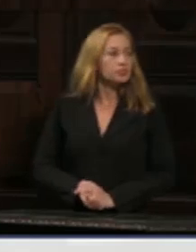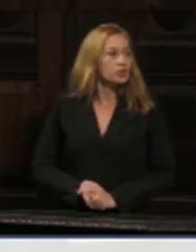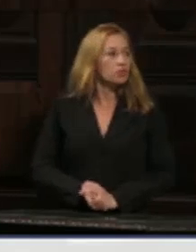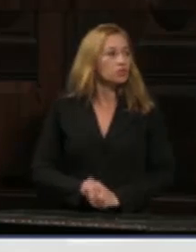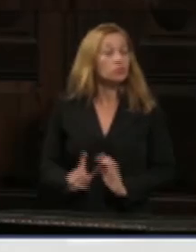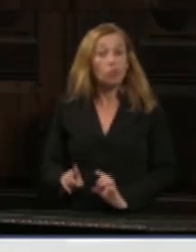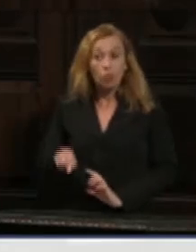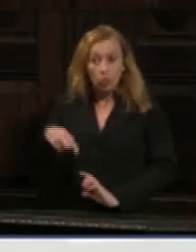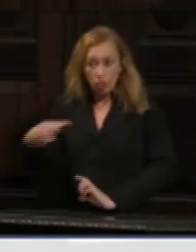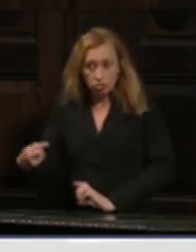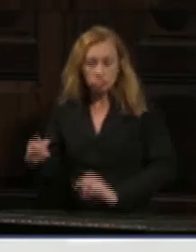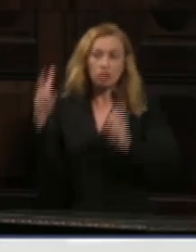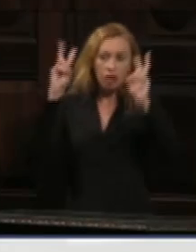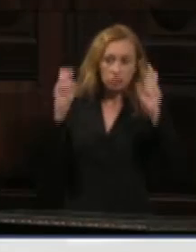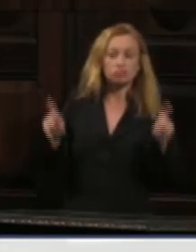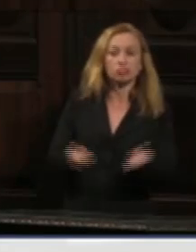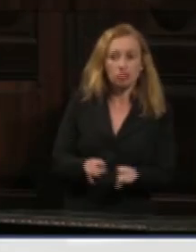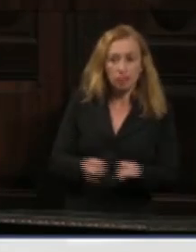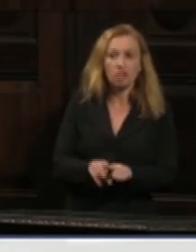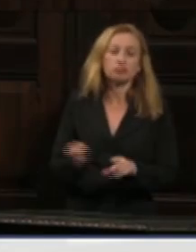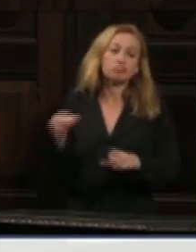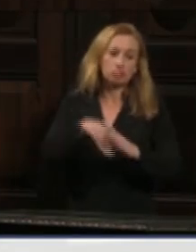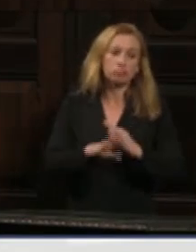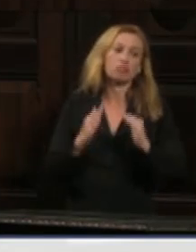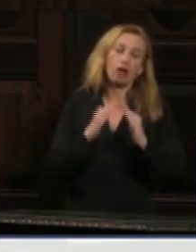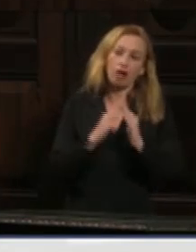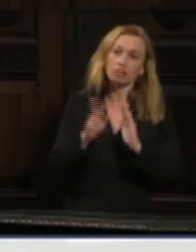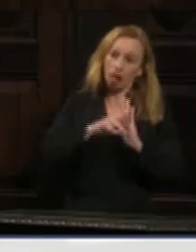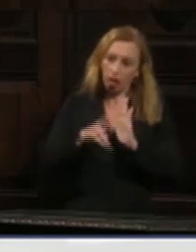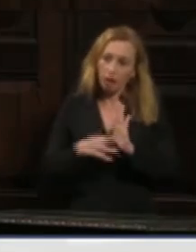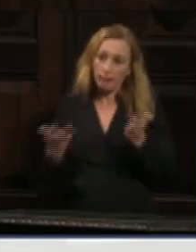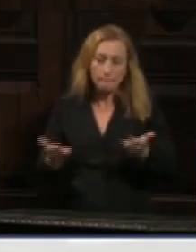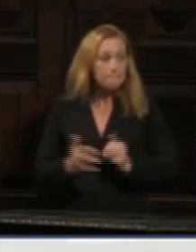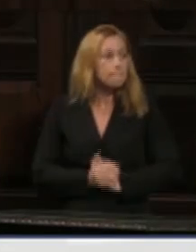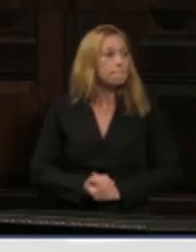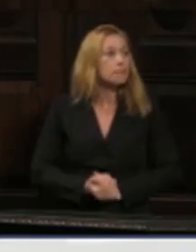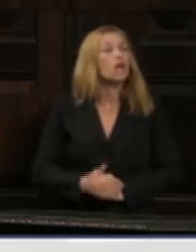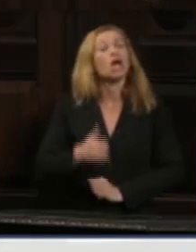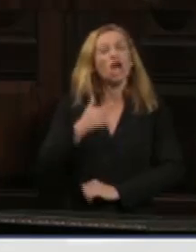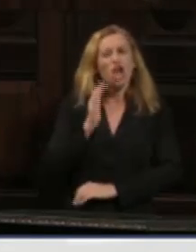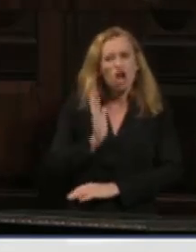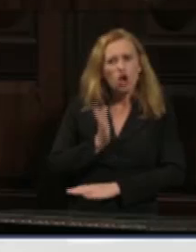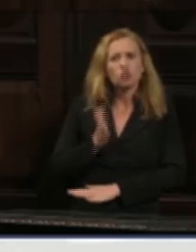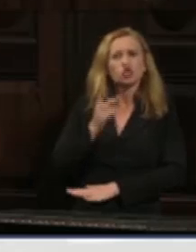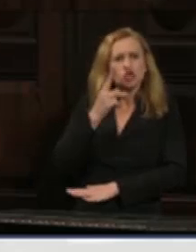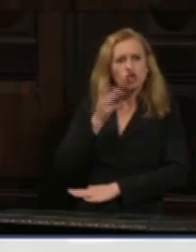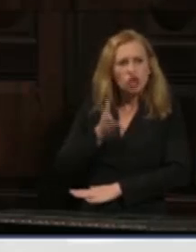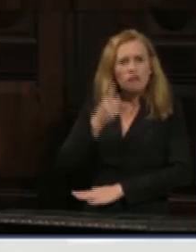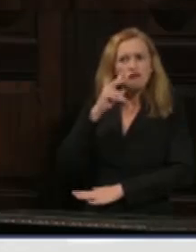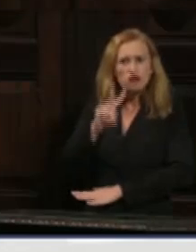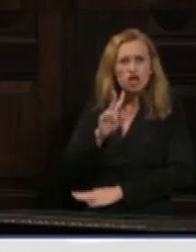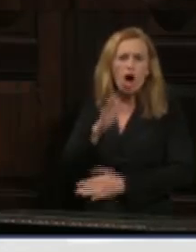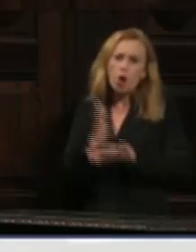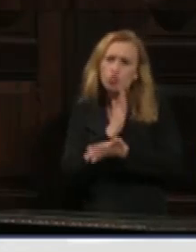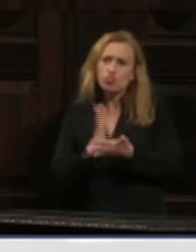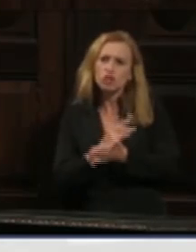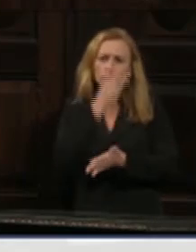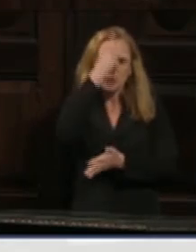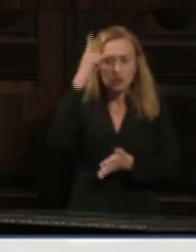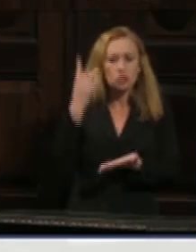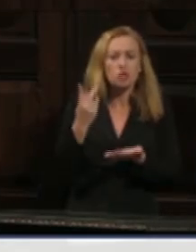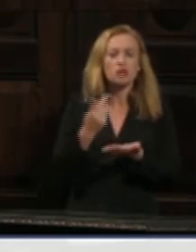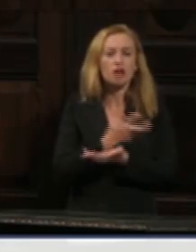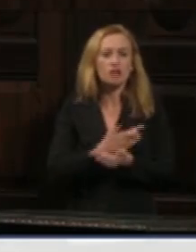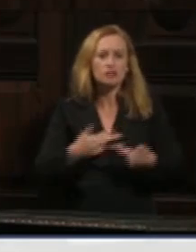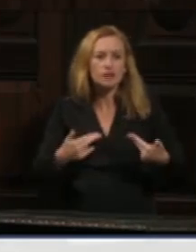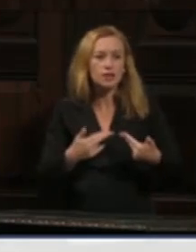uma outra questão regimental, que eu já vivi com algumas pessoas. Muitas vezes,